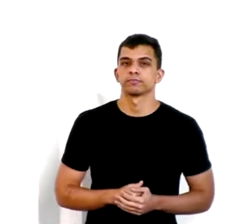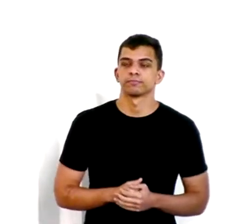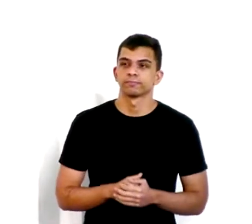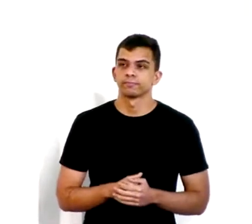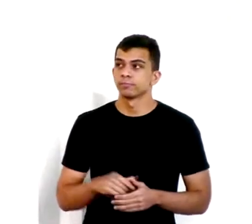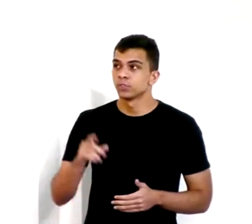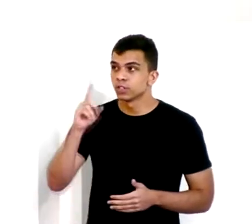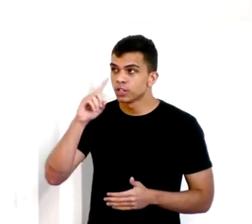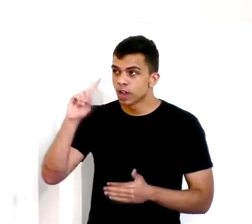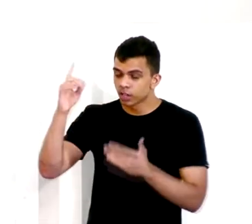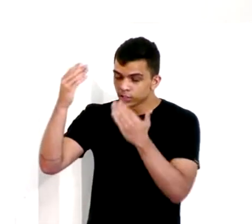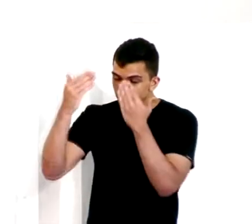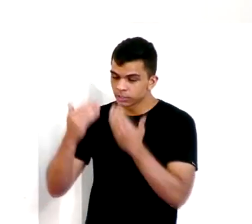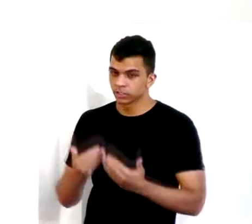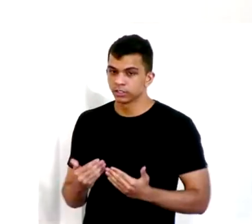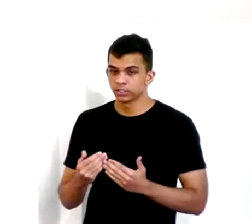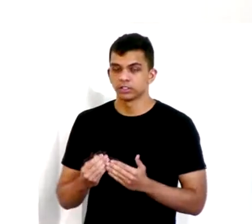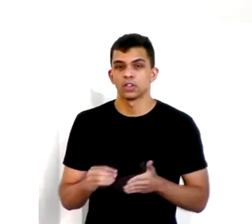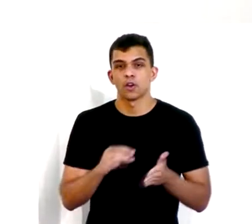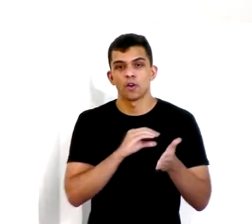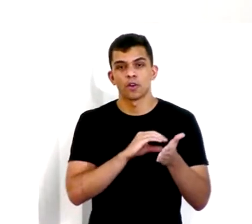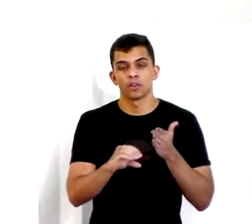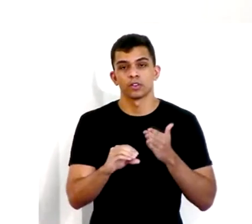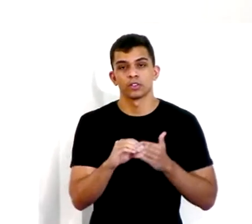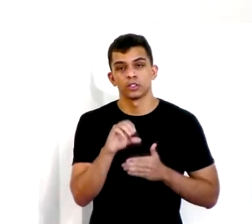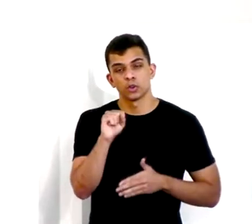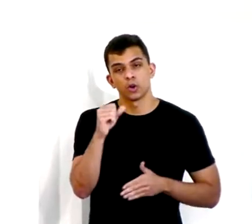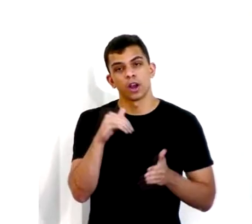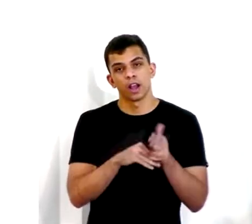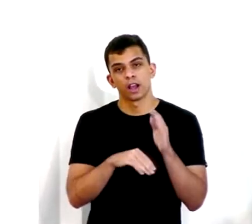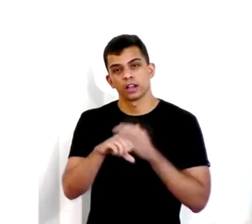Diante de Deus. Os versos de 8 a 9,